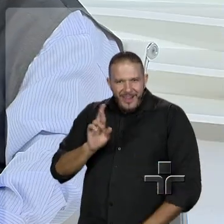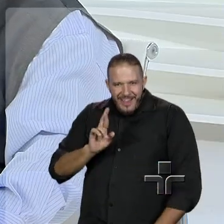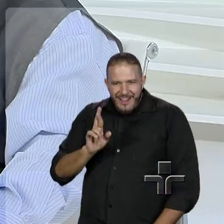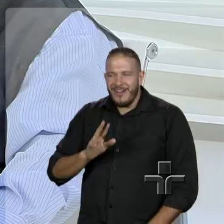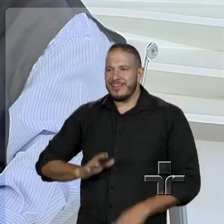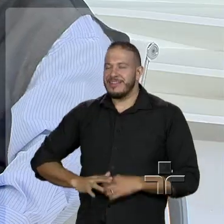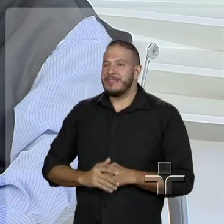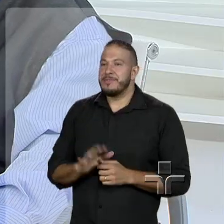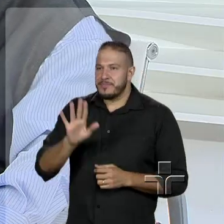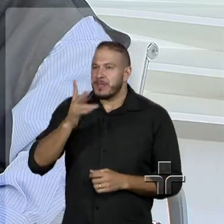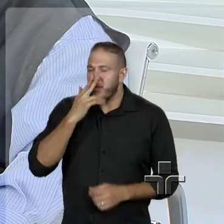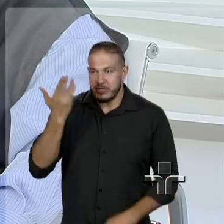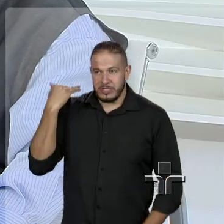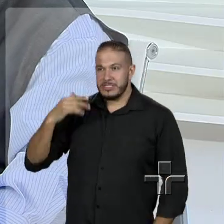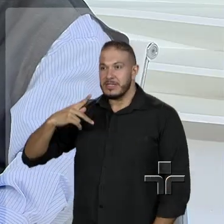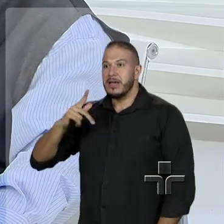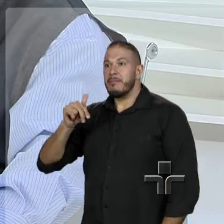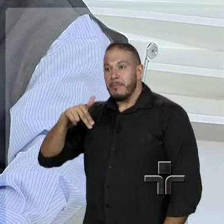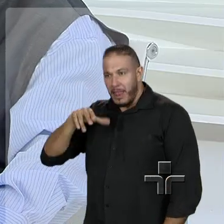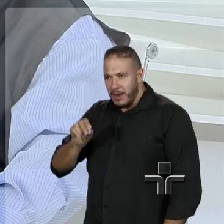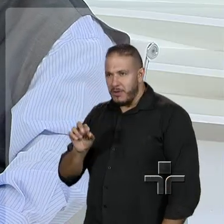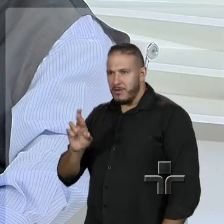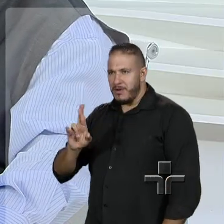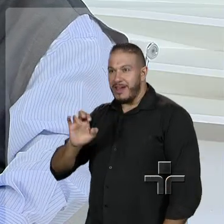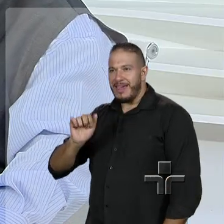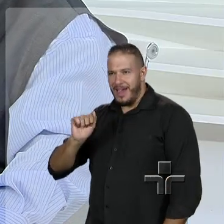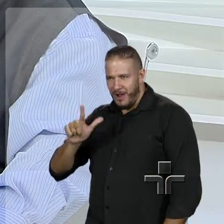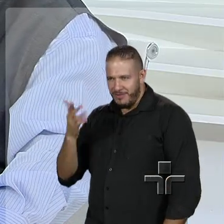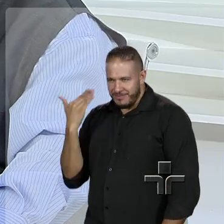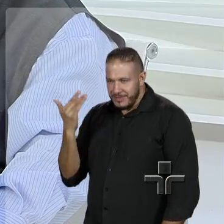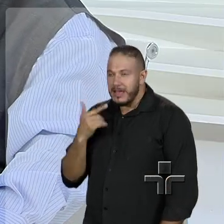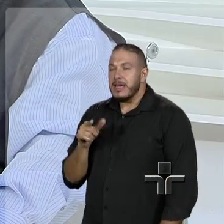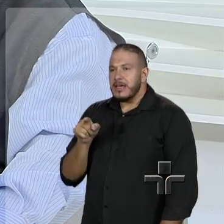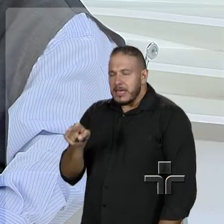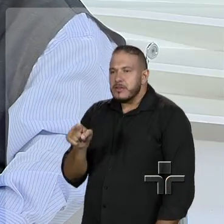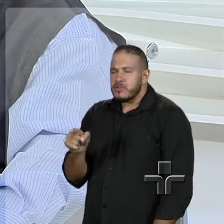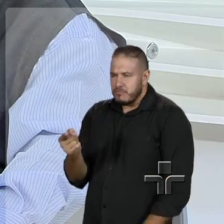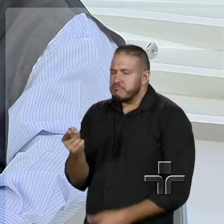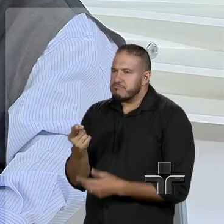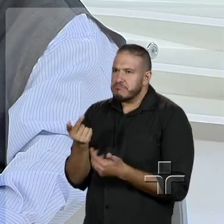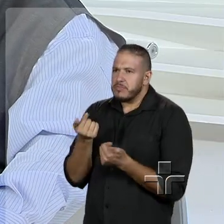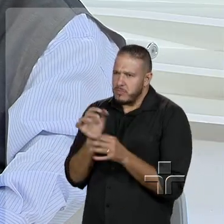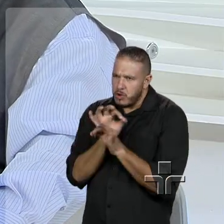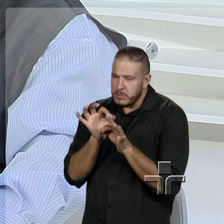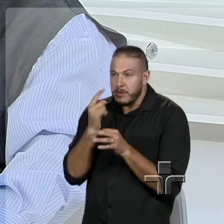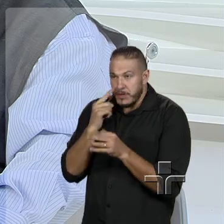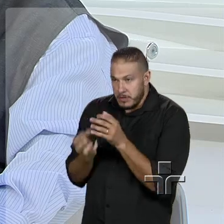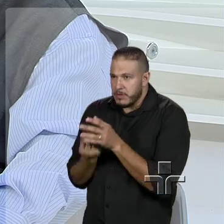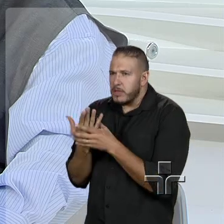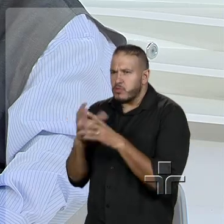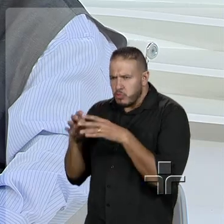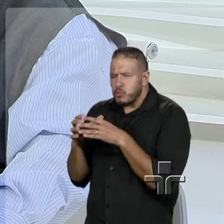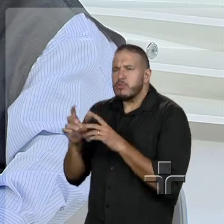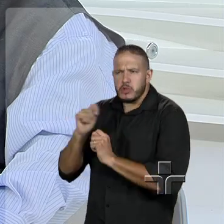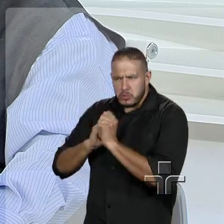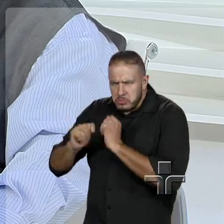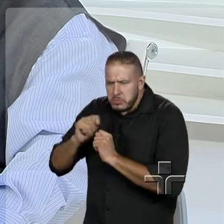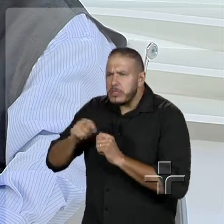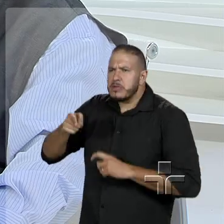seguinte, o Plano Real é uma pequena joia. Feita por um grupo de economistas que